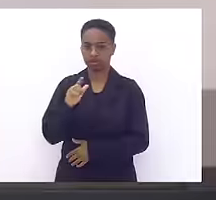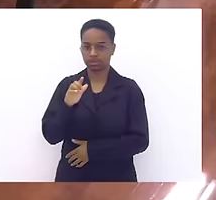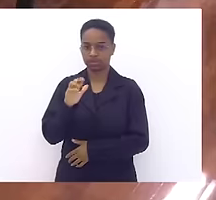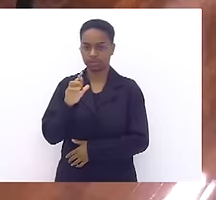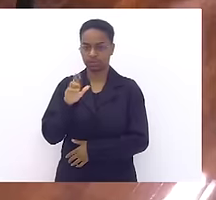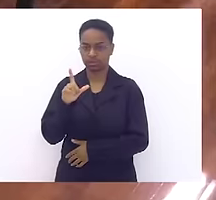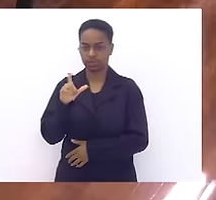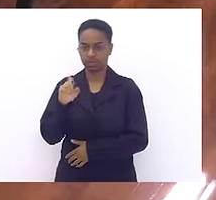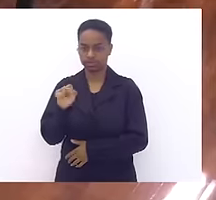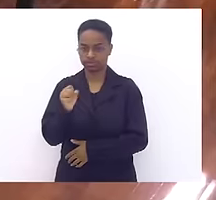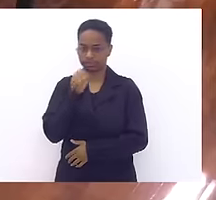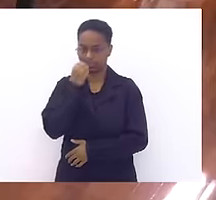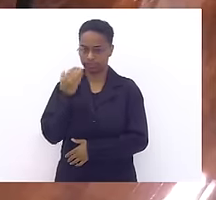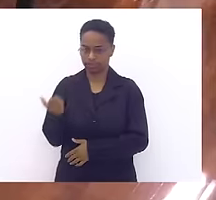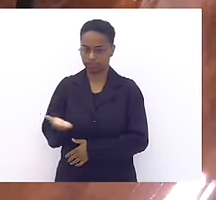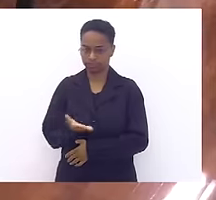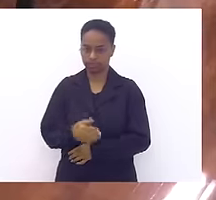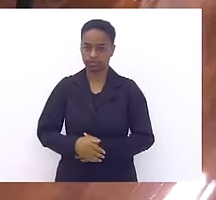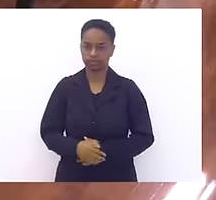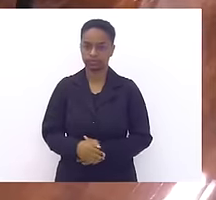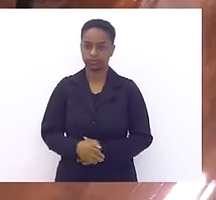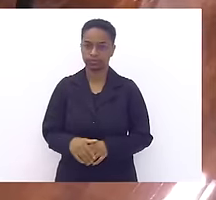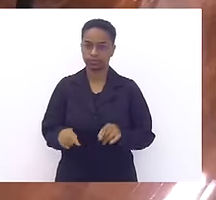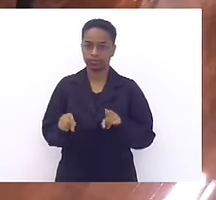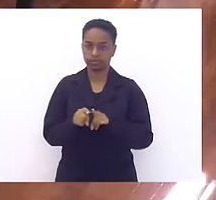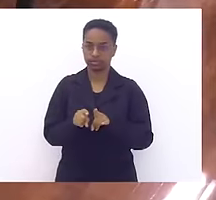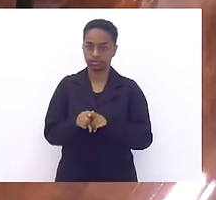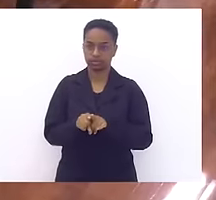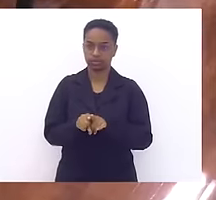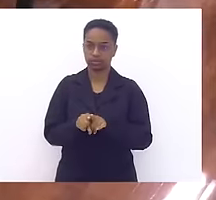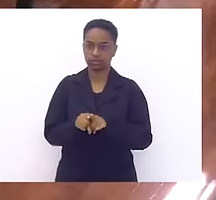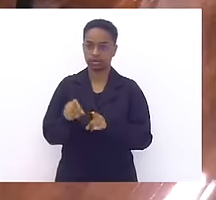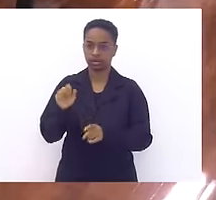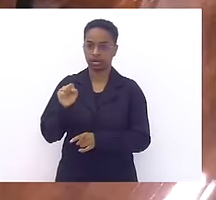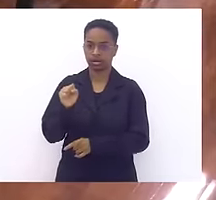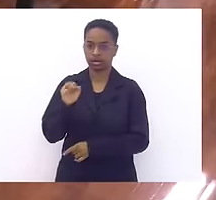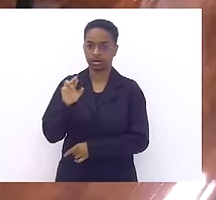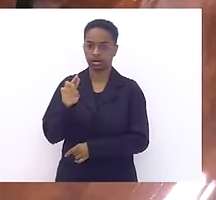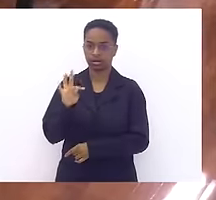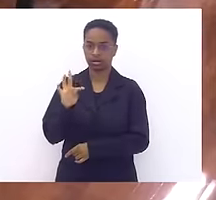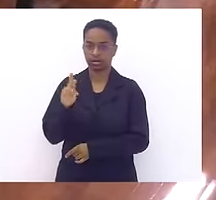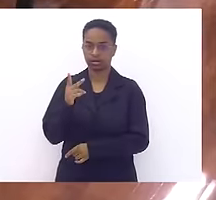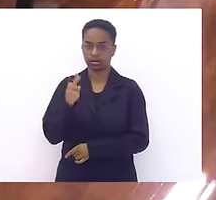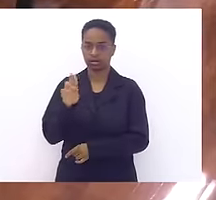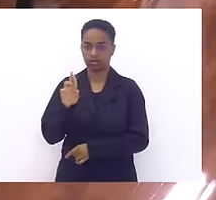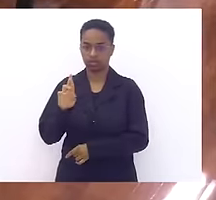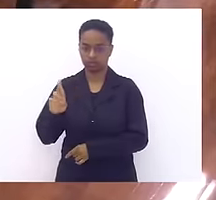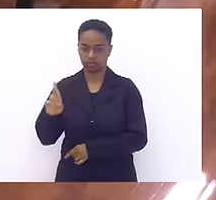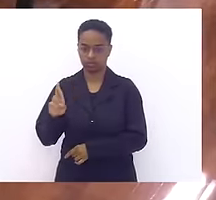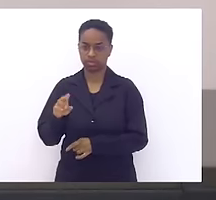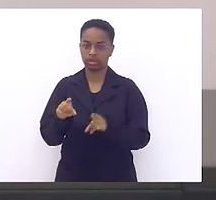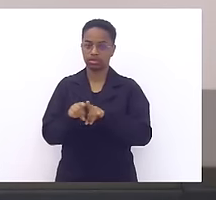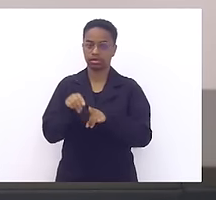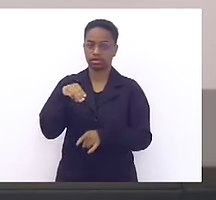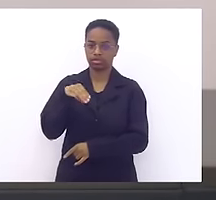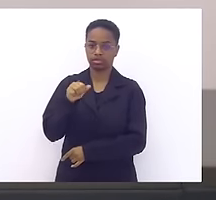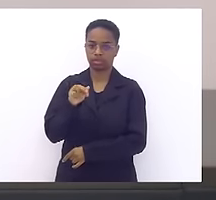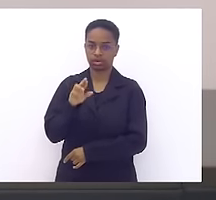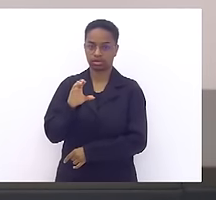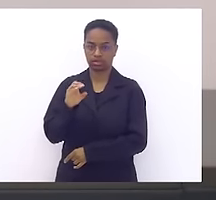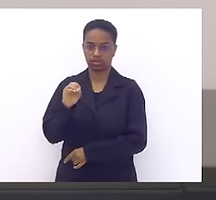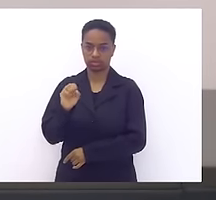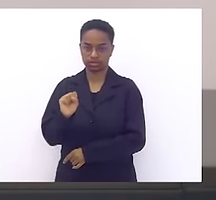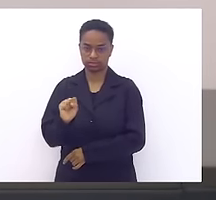seja bem-vindo e pela foco assiste Arthur Vieira Viana e Marcos Afonso